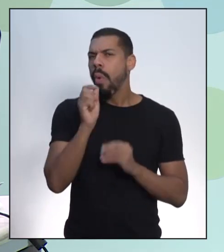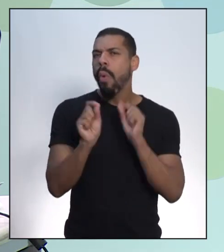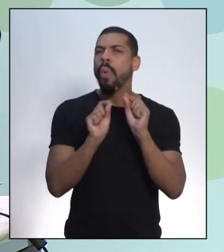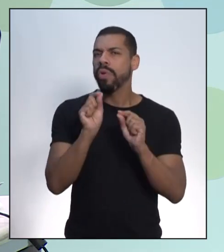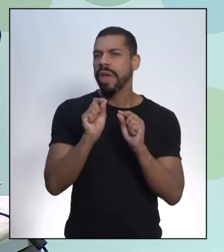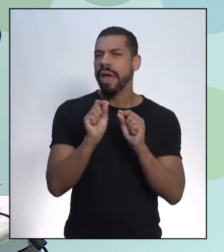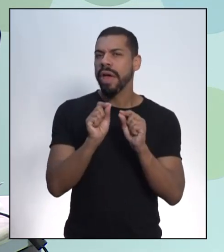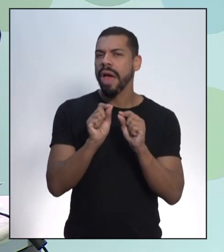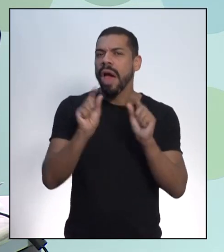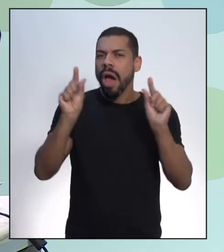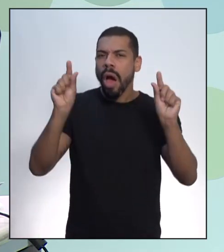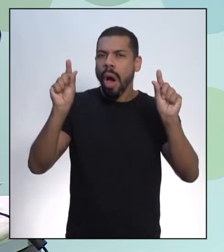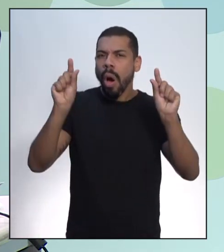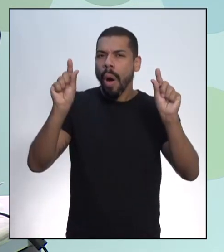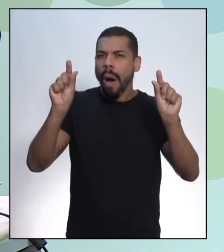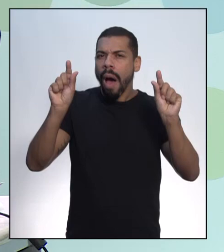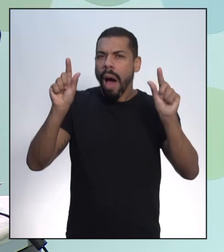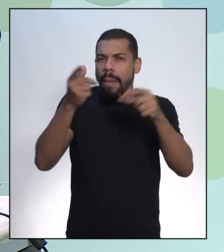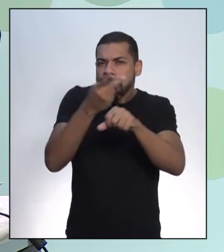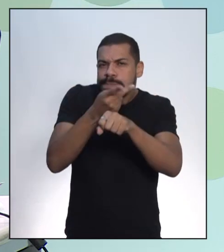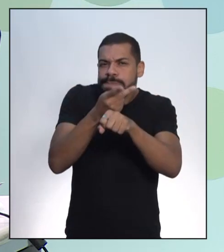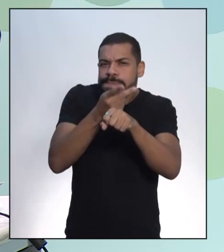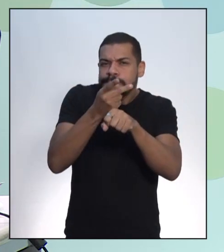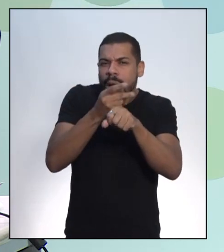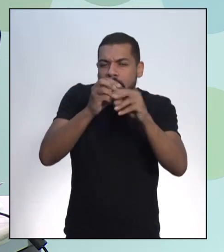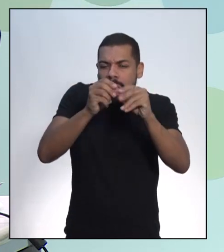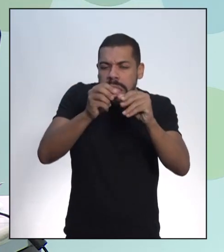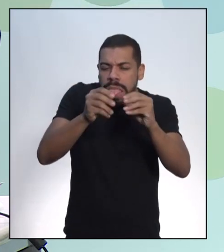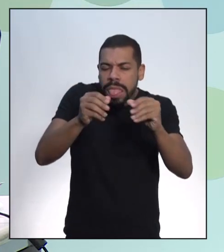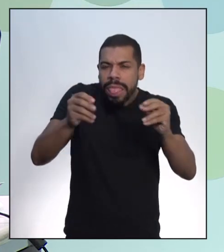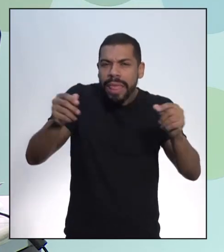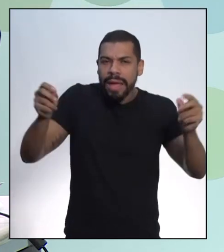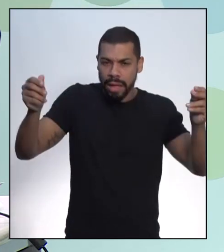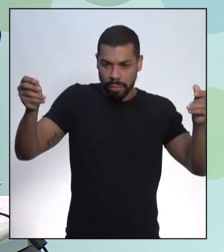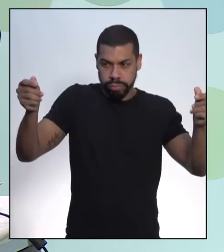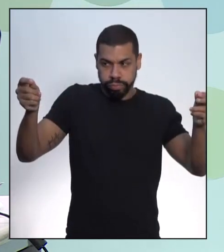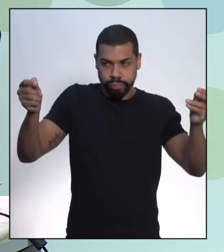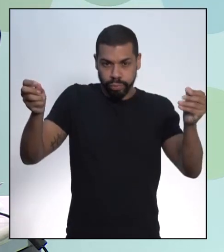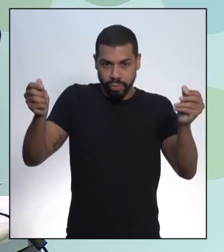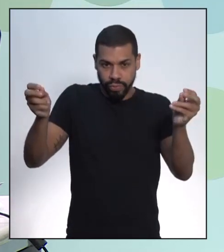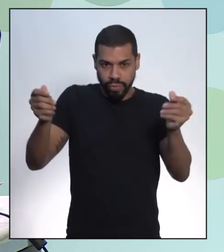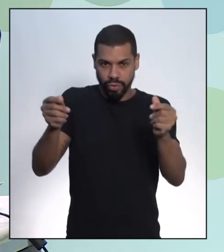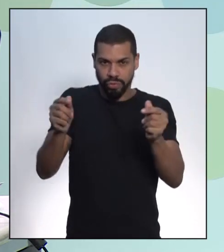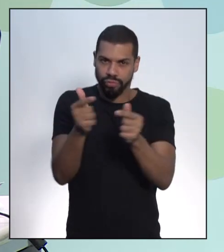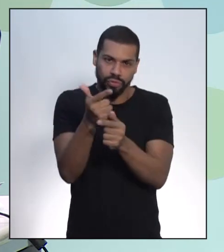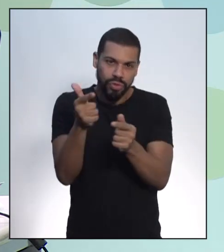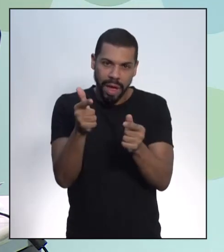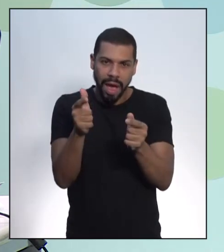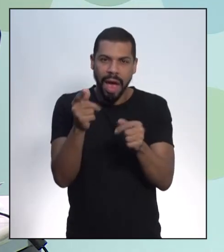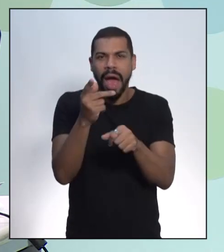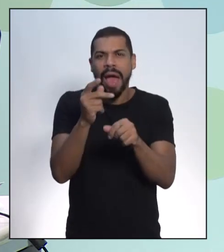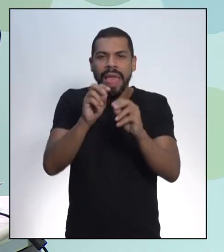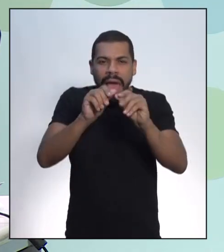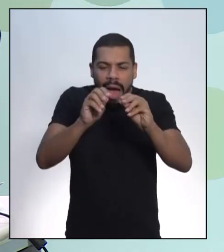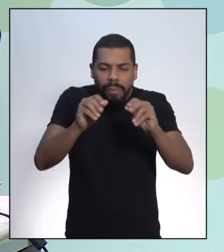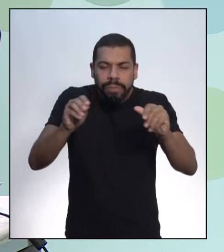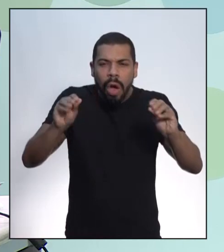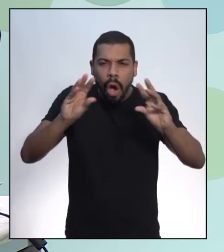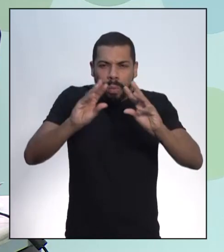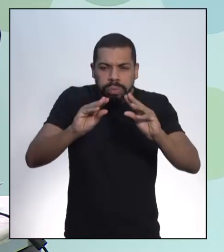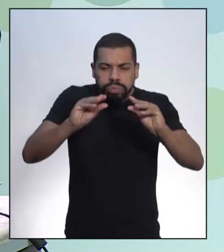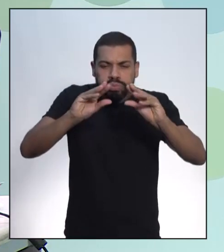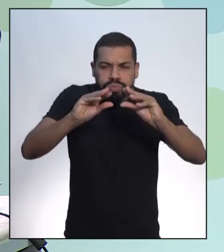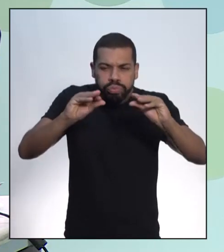fui diminuindo a gramatura da areia, né? Então, não existe areia grossa. Tem areia grossa, areia